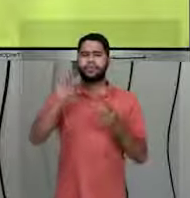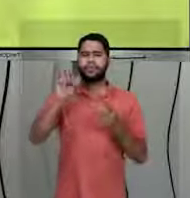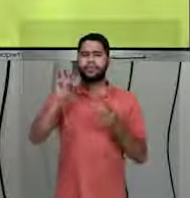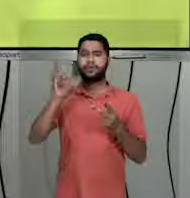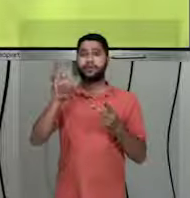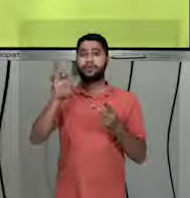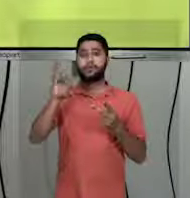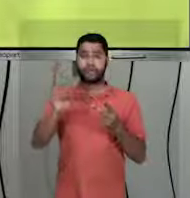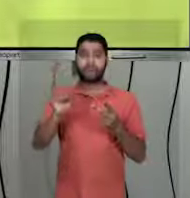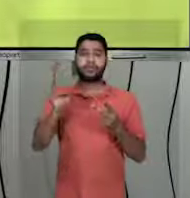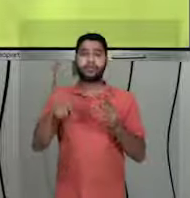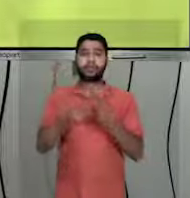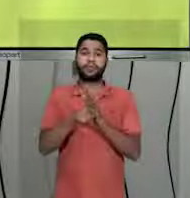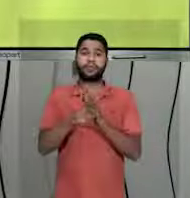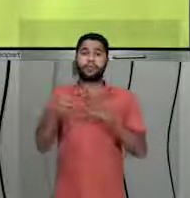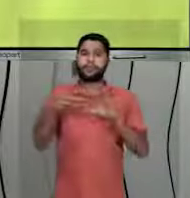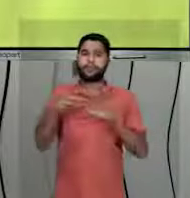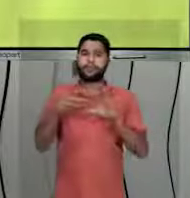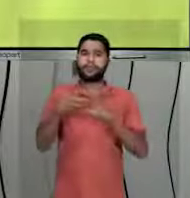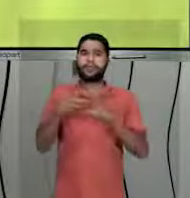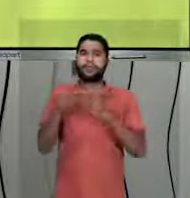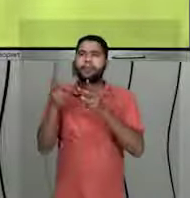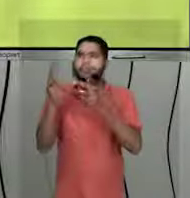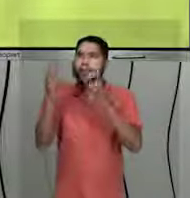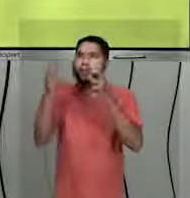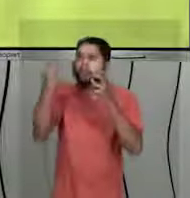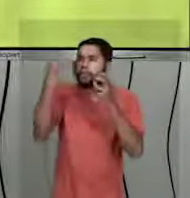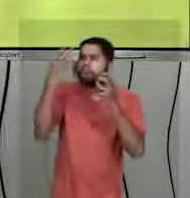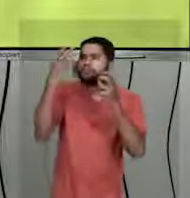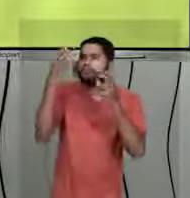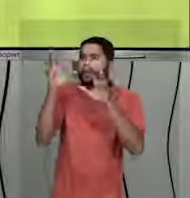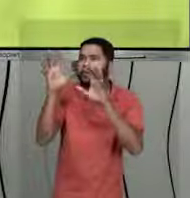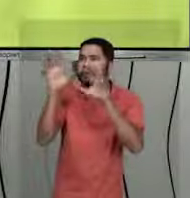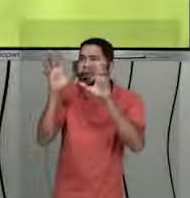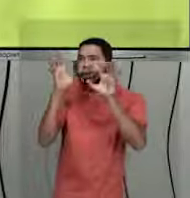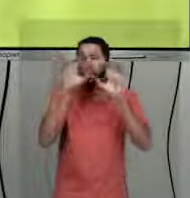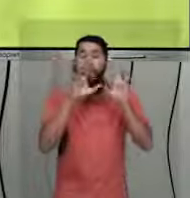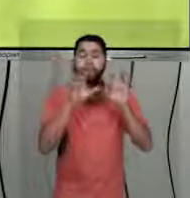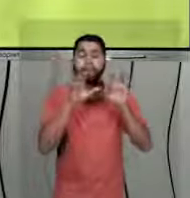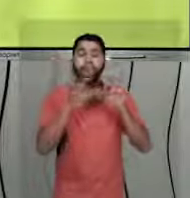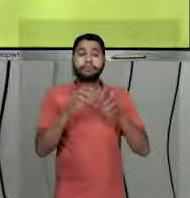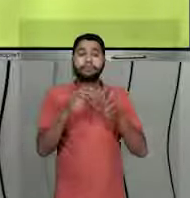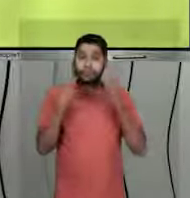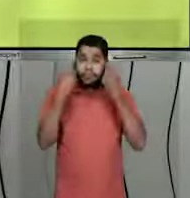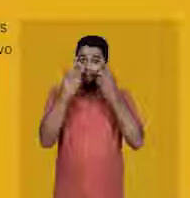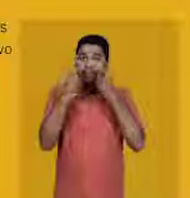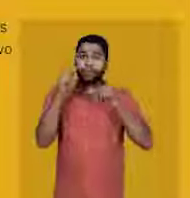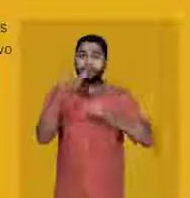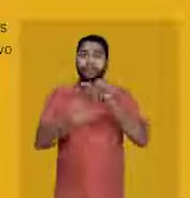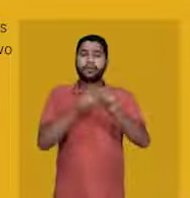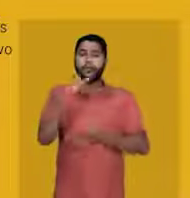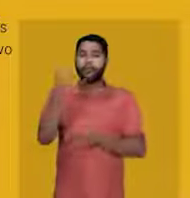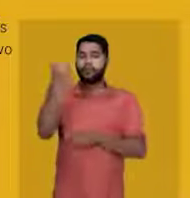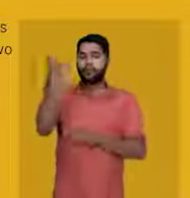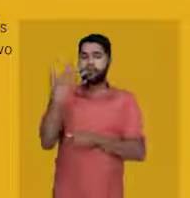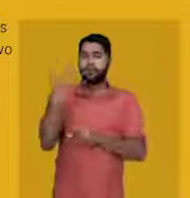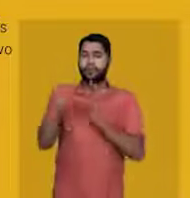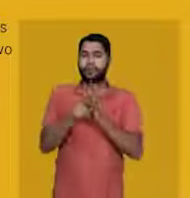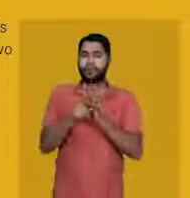Eles é que são as células fotossensíveis à luz. Na retina, há transformações da luz em